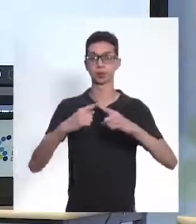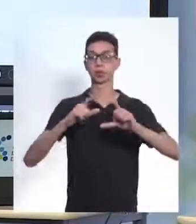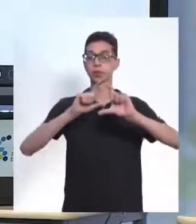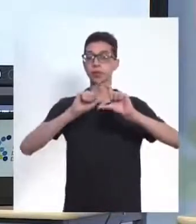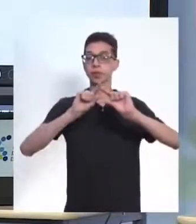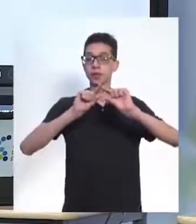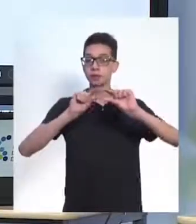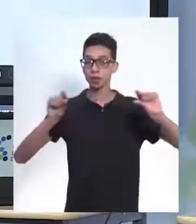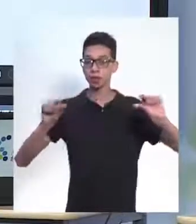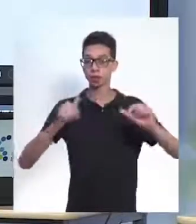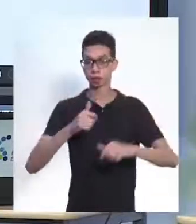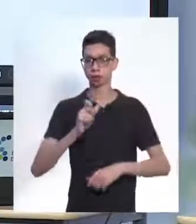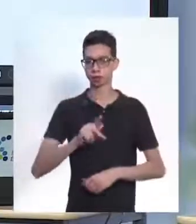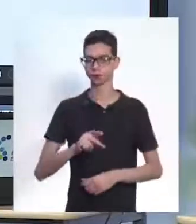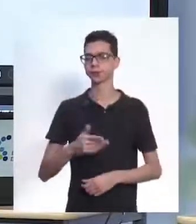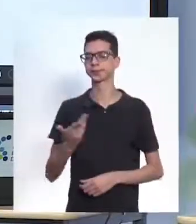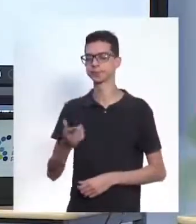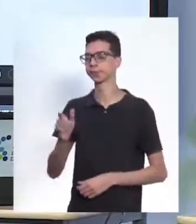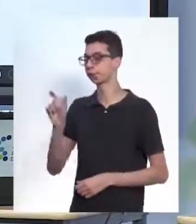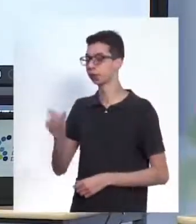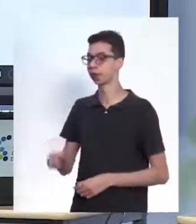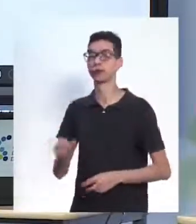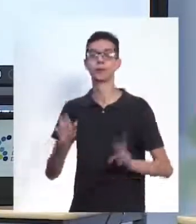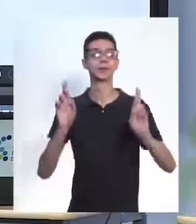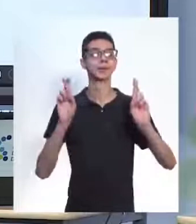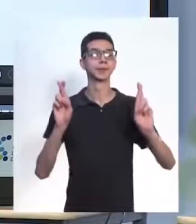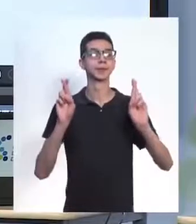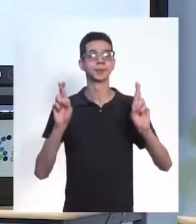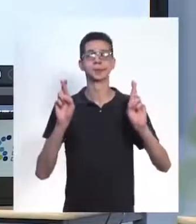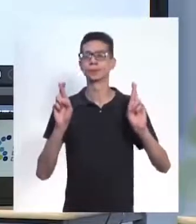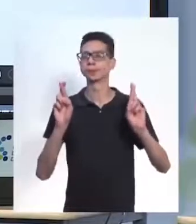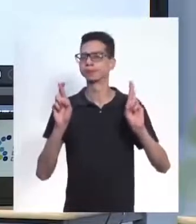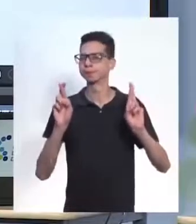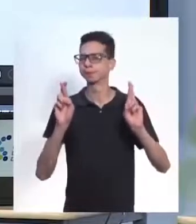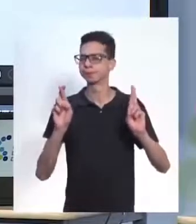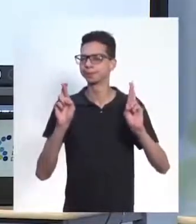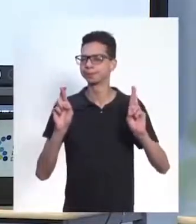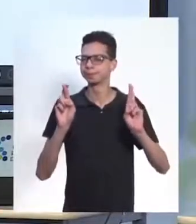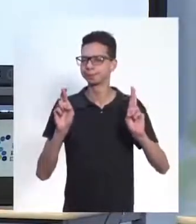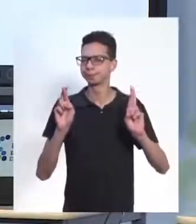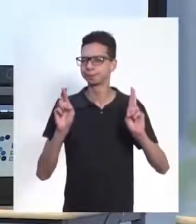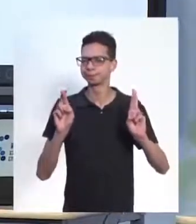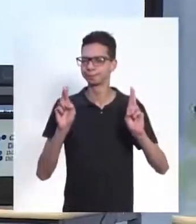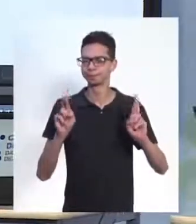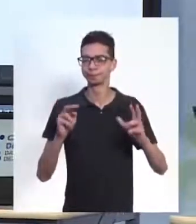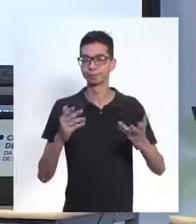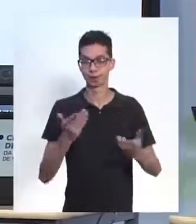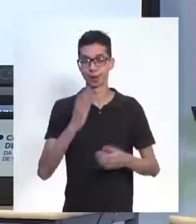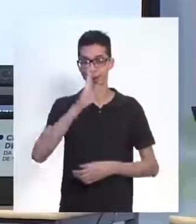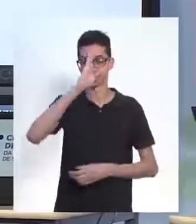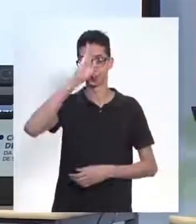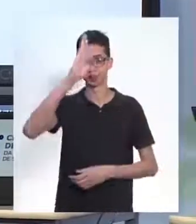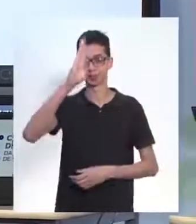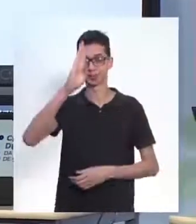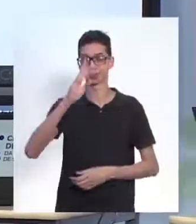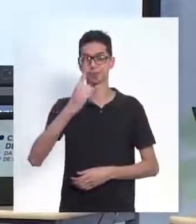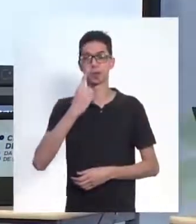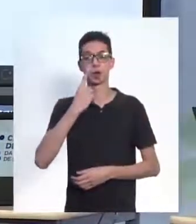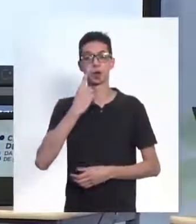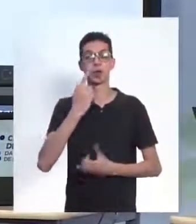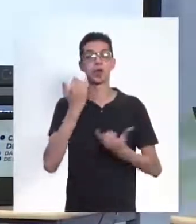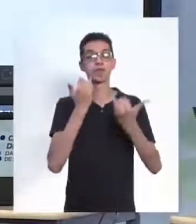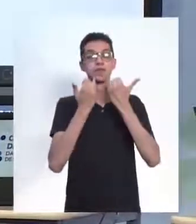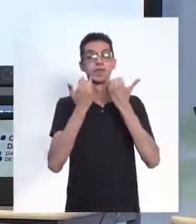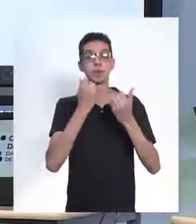Então, vamos lá. Ela torceu tanto... Oração principal. Principal. Essa é a informação principal aqui, ó.